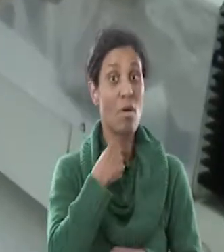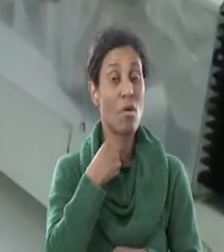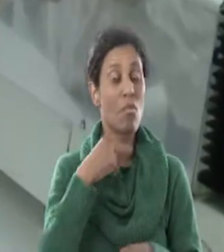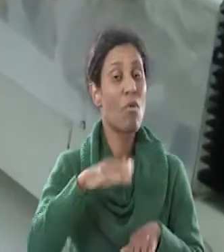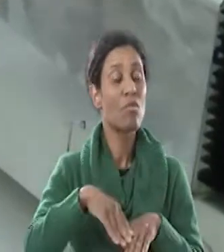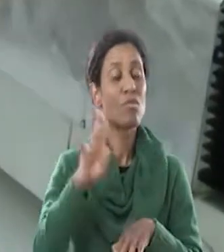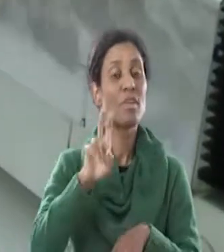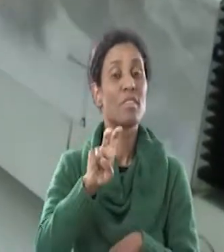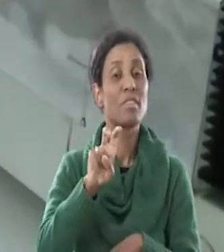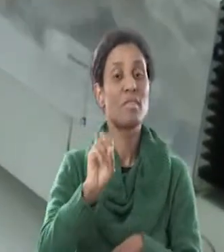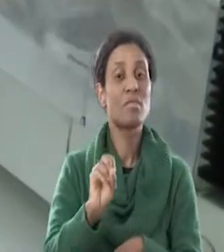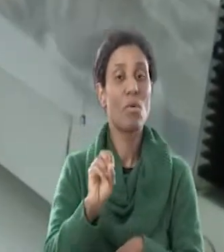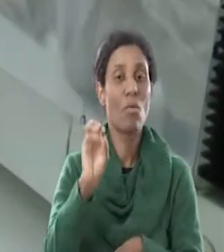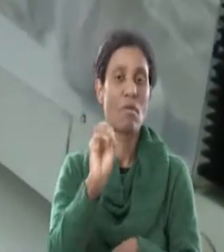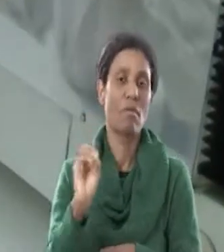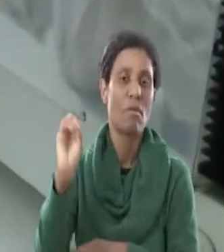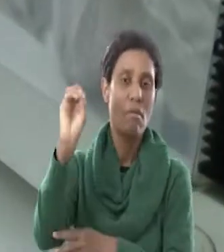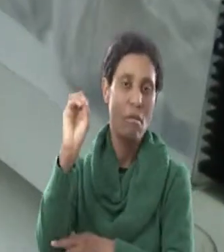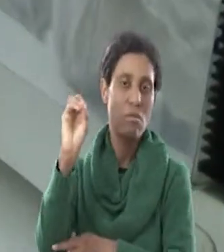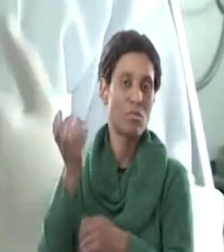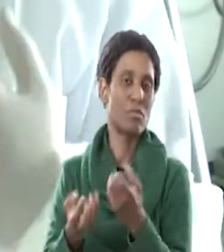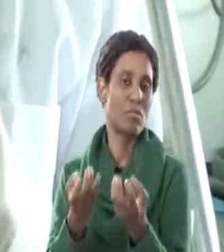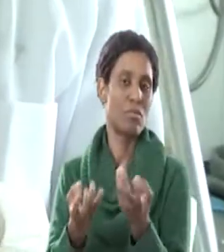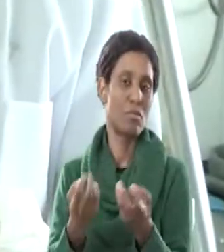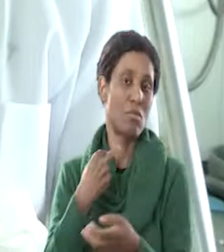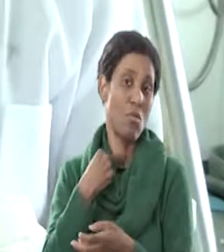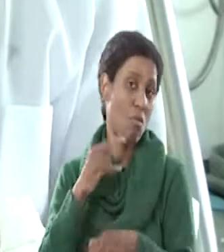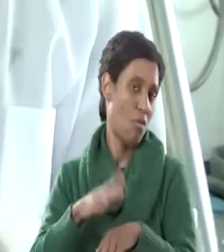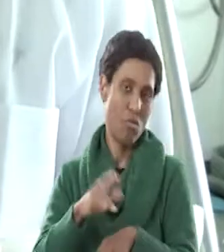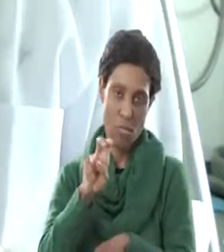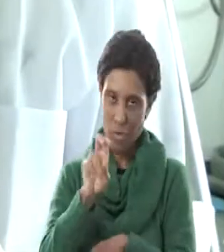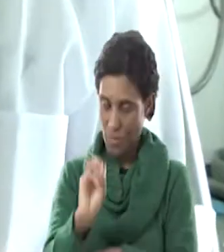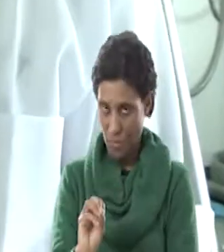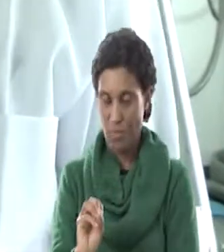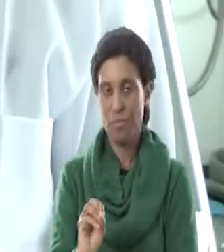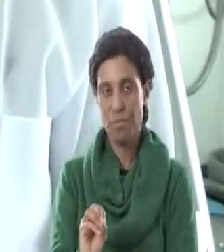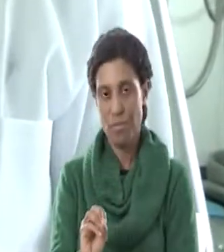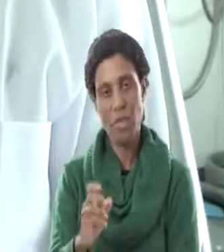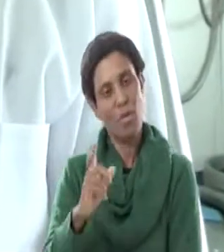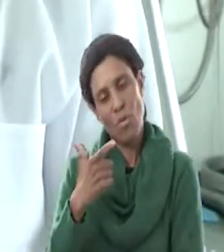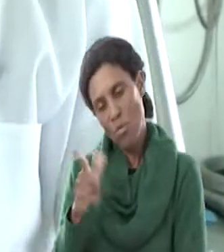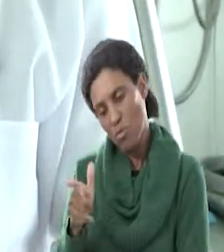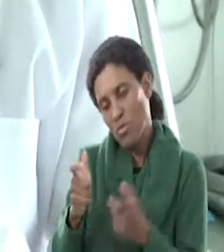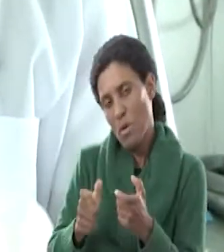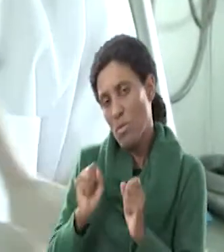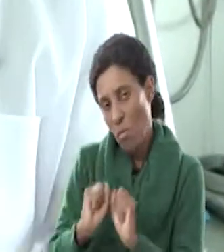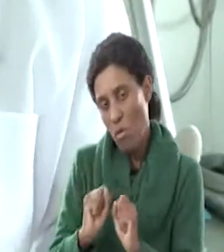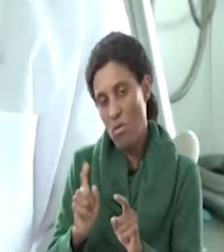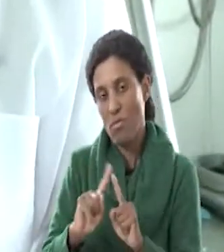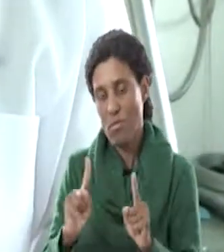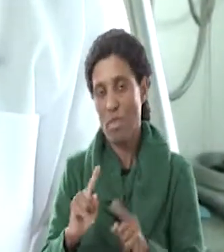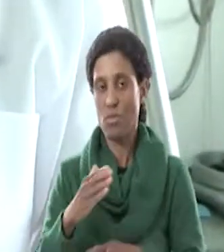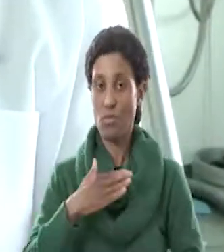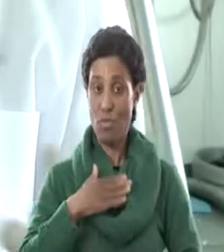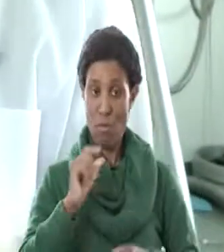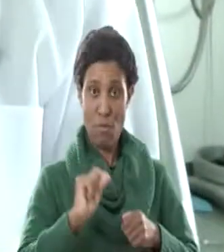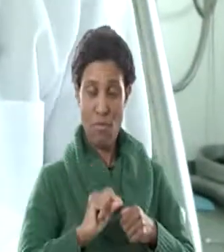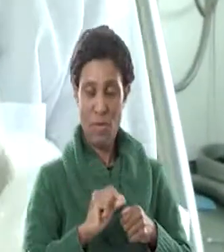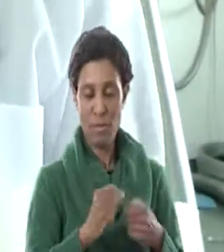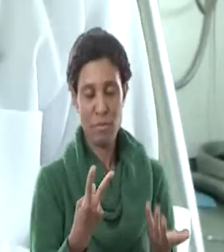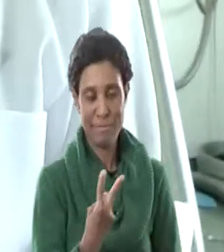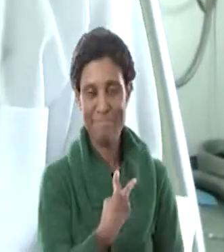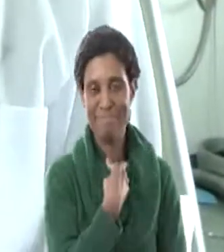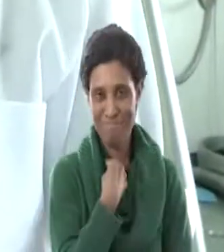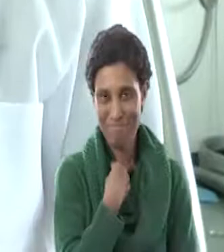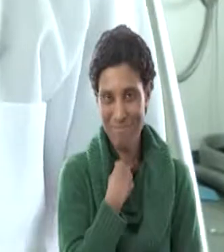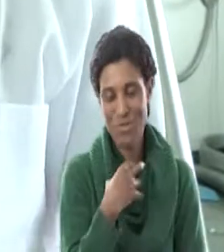não pode ultrapassar os 50 graus no meu processo. Existem processos que permite um aquecimento maior, mas aí ele